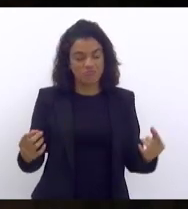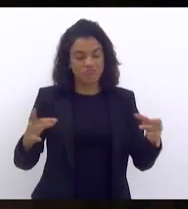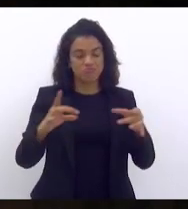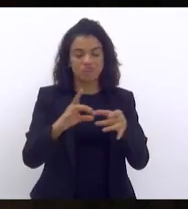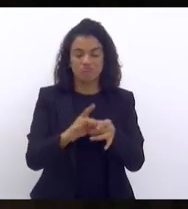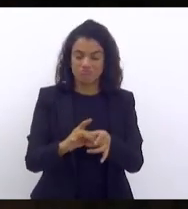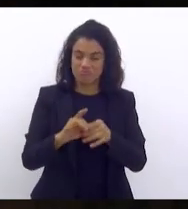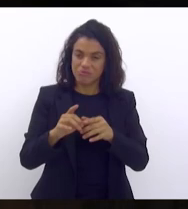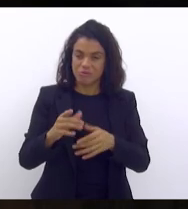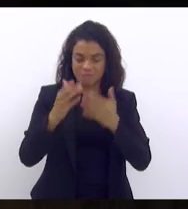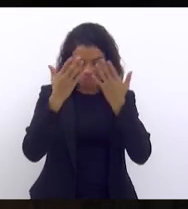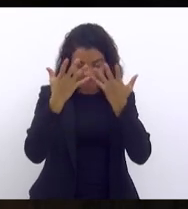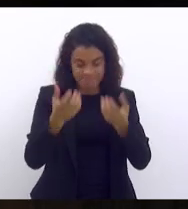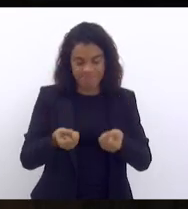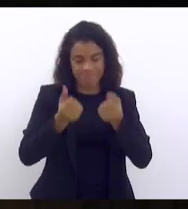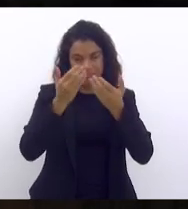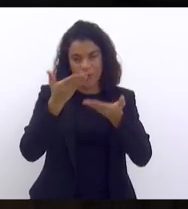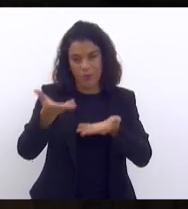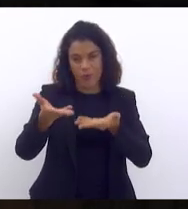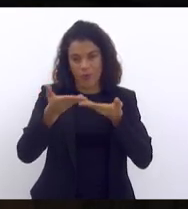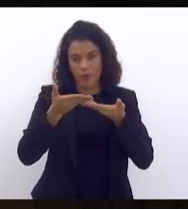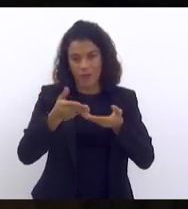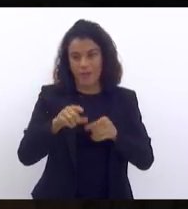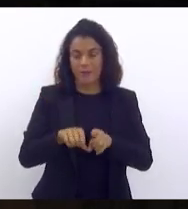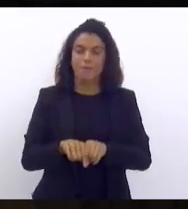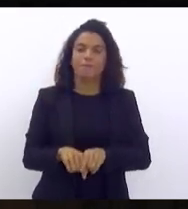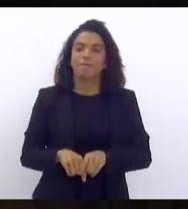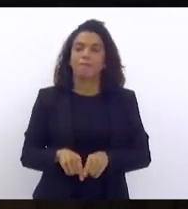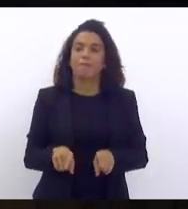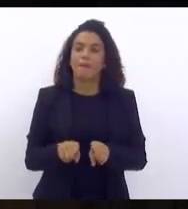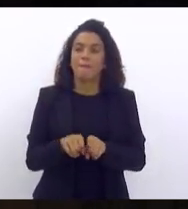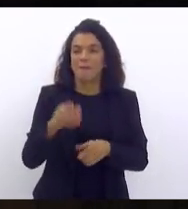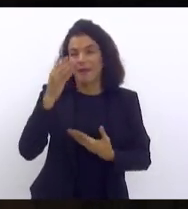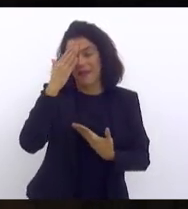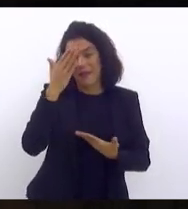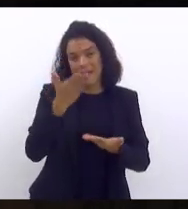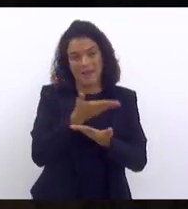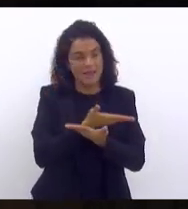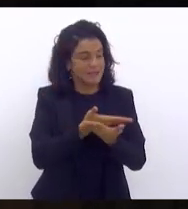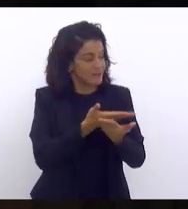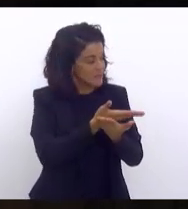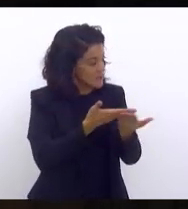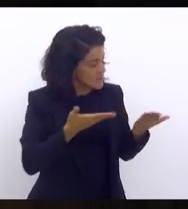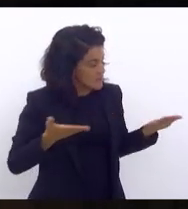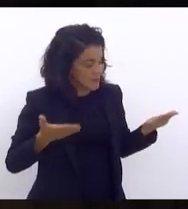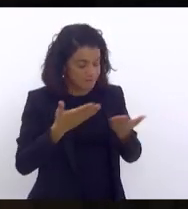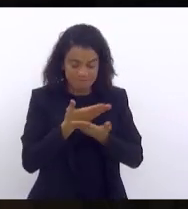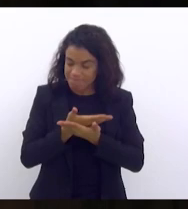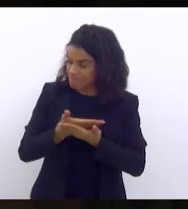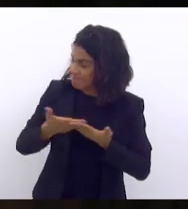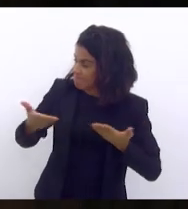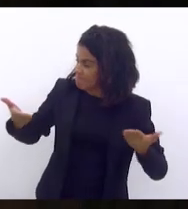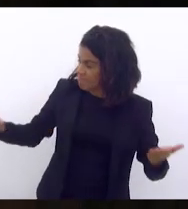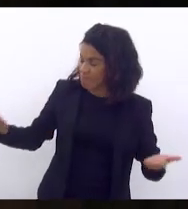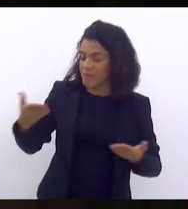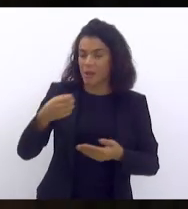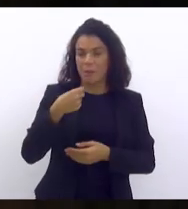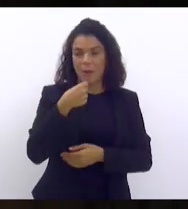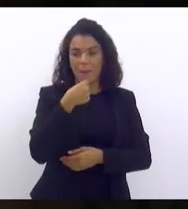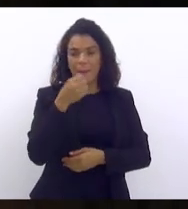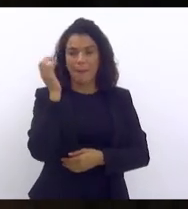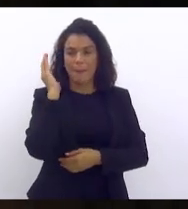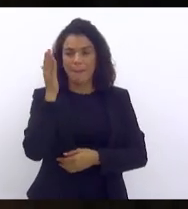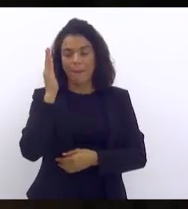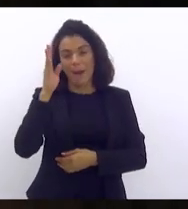ao nosso convite. Preciso também agradecer à mesa, que aqui está presente, companheiros aqui que fizeram uso da palavra,